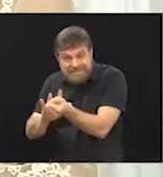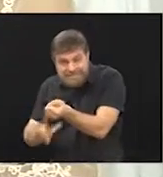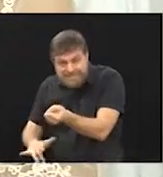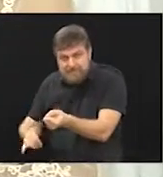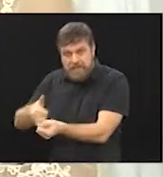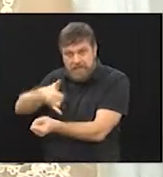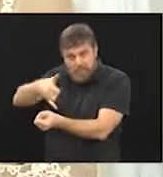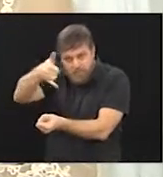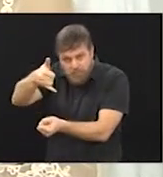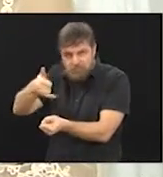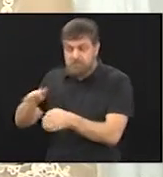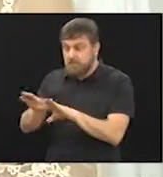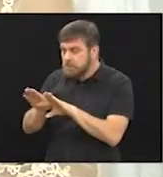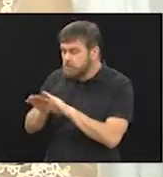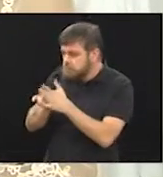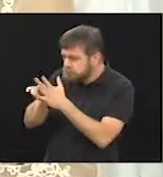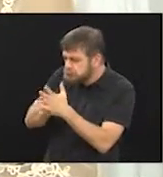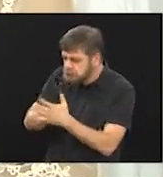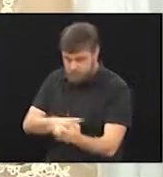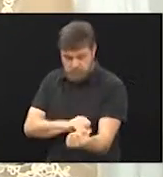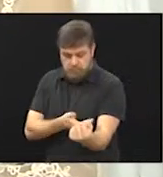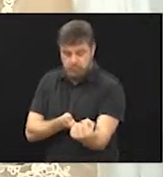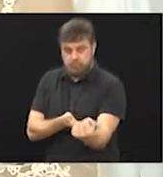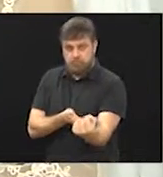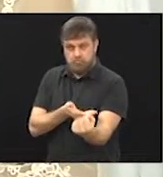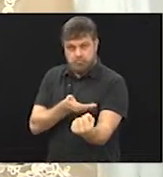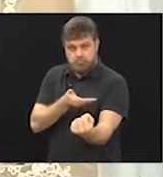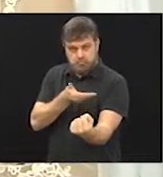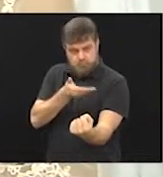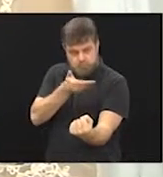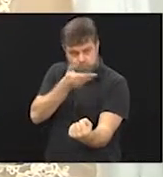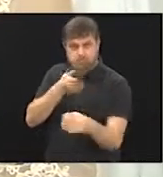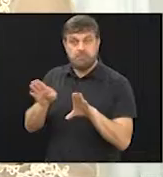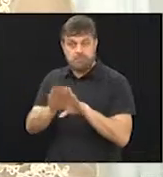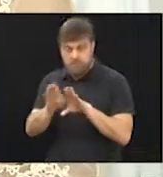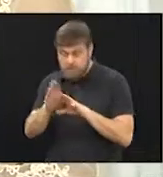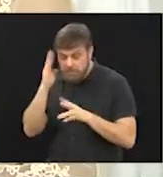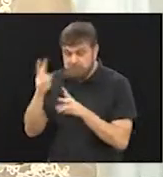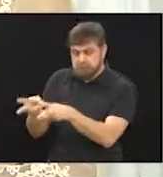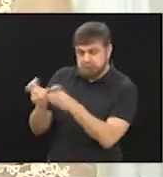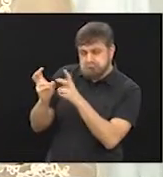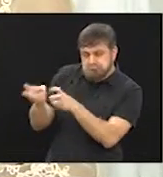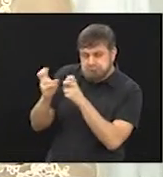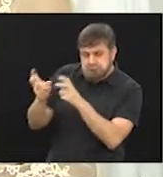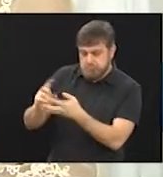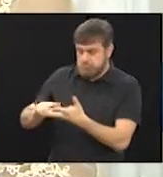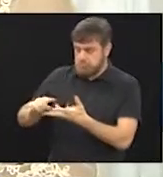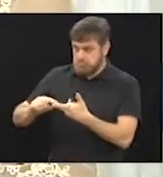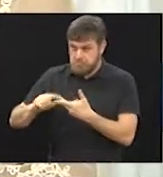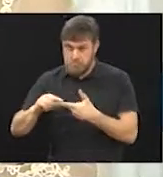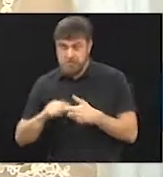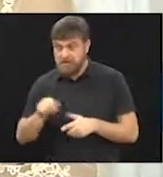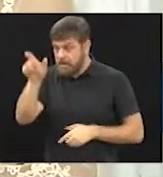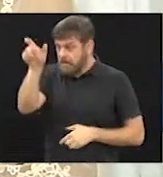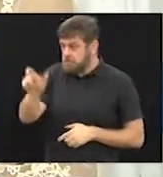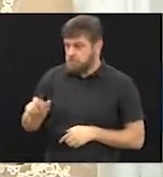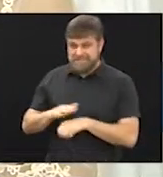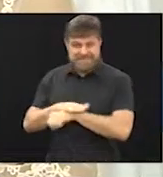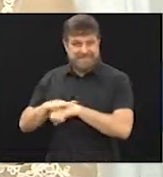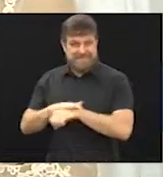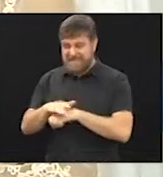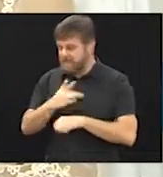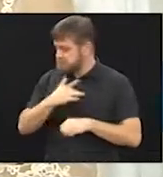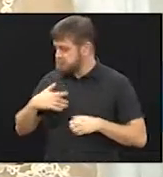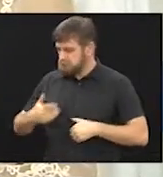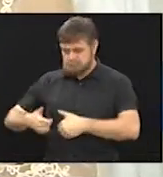triglicérides, verifica a pressão arterial da paciente, faz alguns outros exames, mesmo que a paciente não esteja sentindo